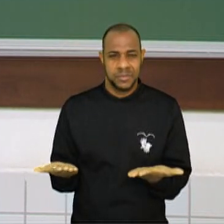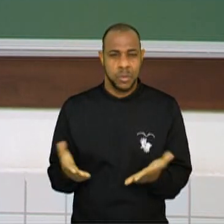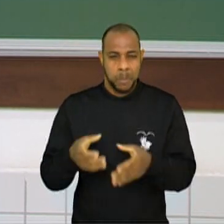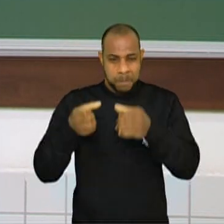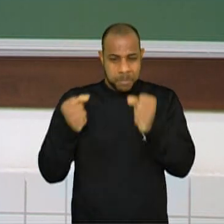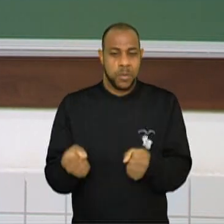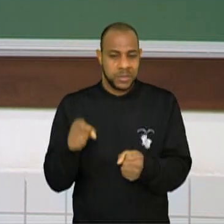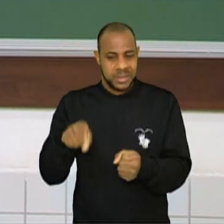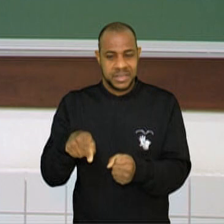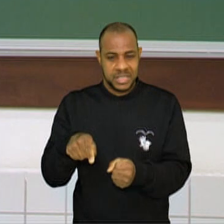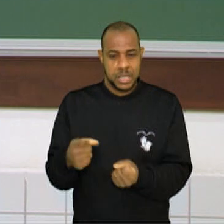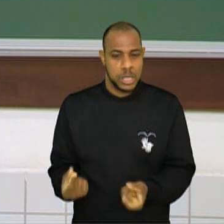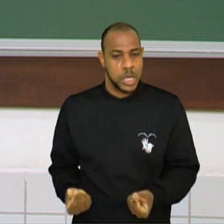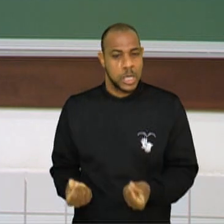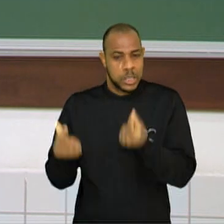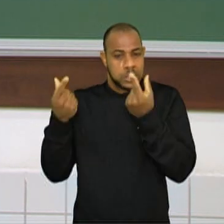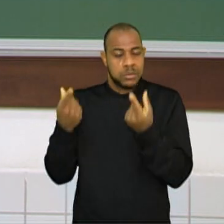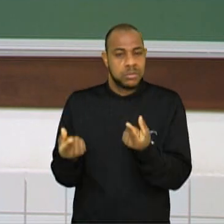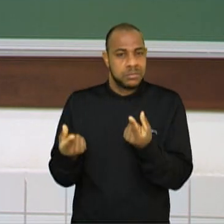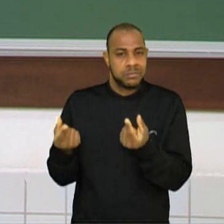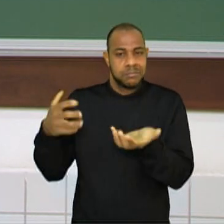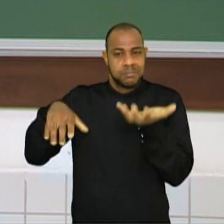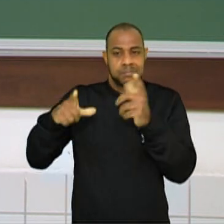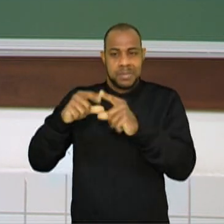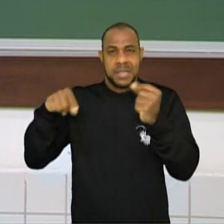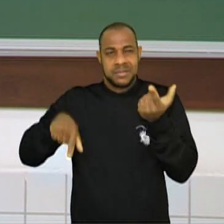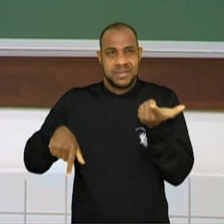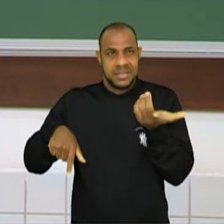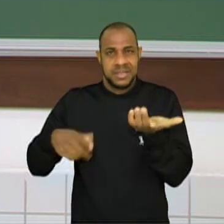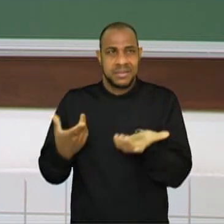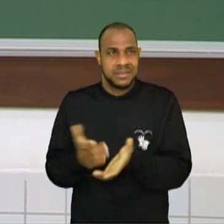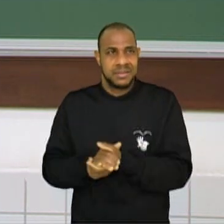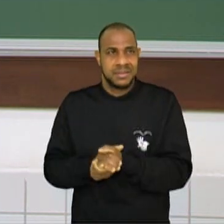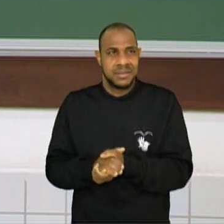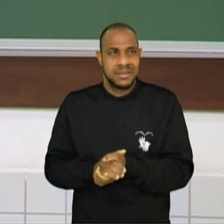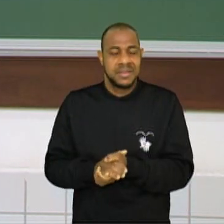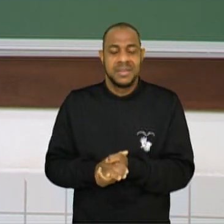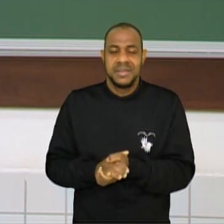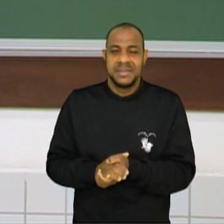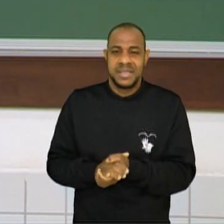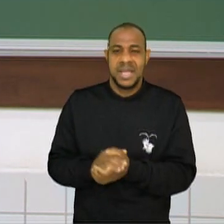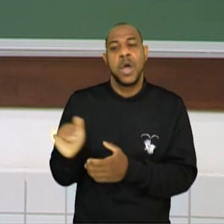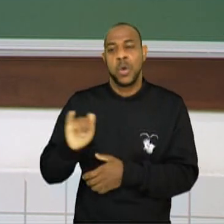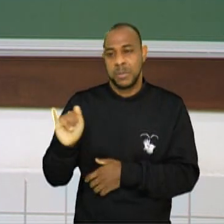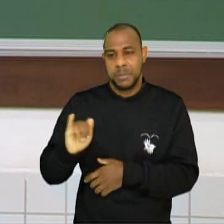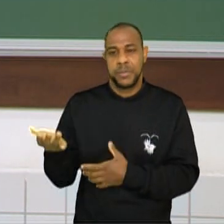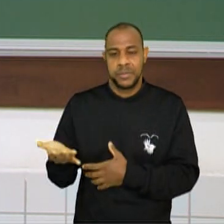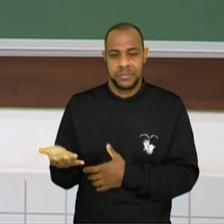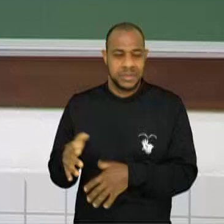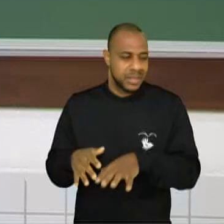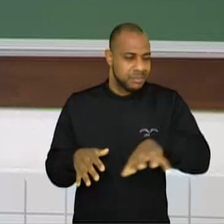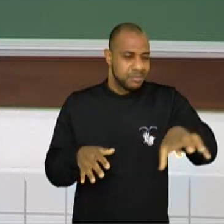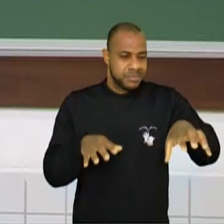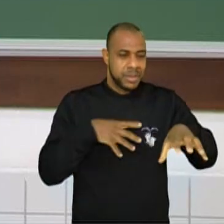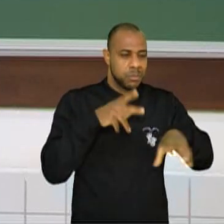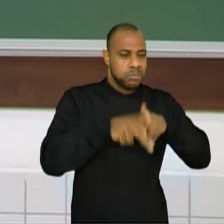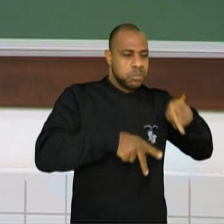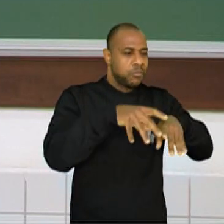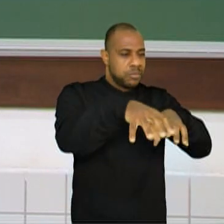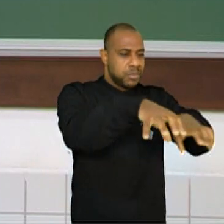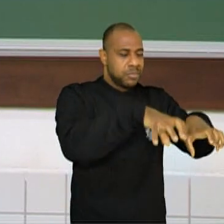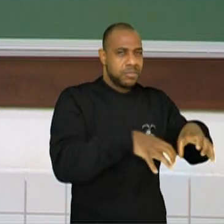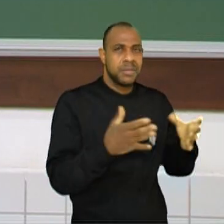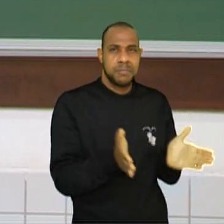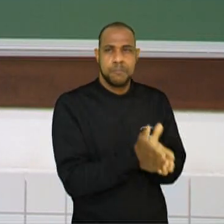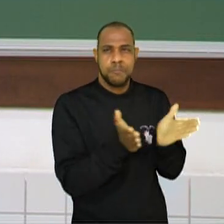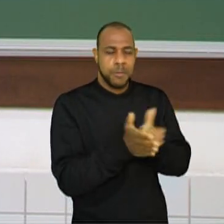poder, rico, alimentado pelo imposto da população, em volta empobrecida. Mas estão aí os 3 artistas